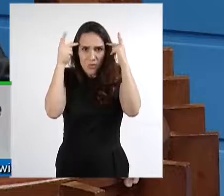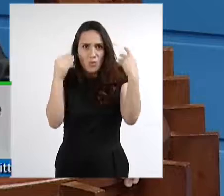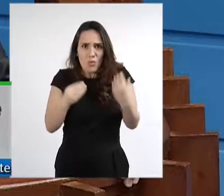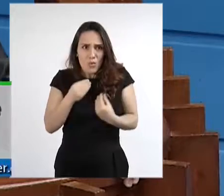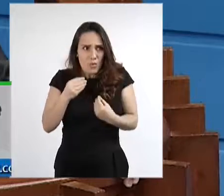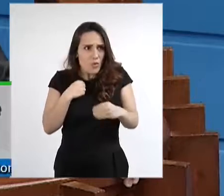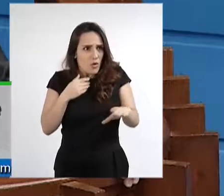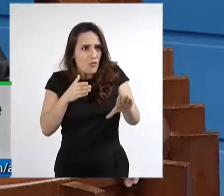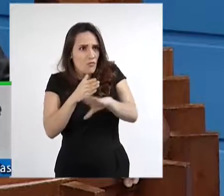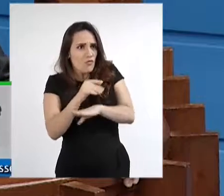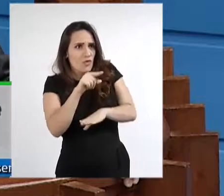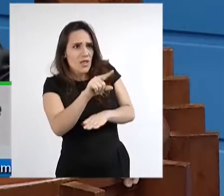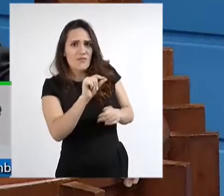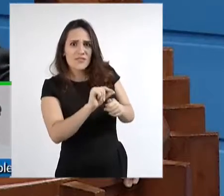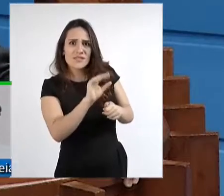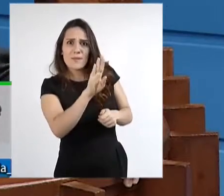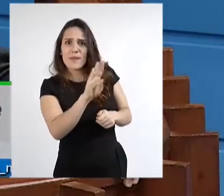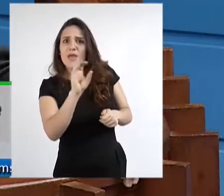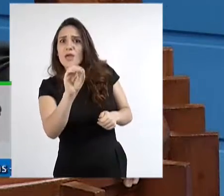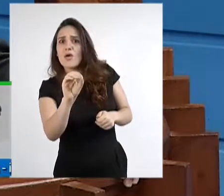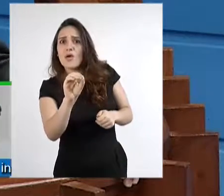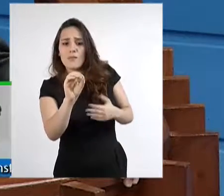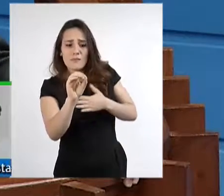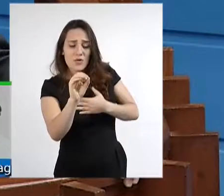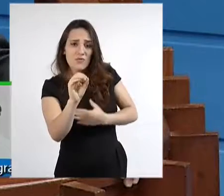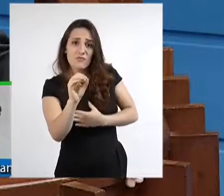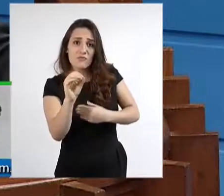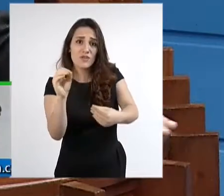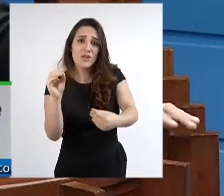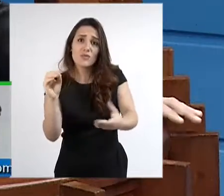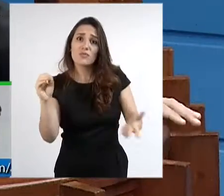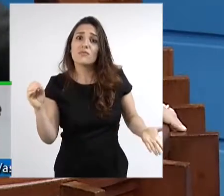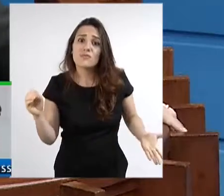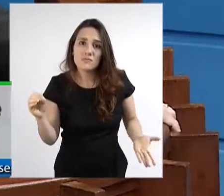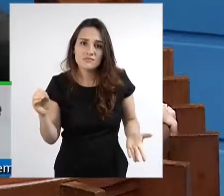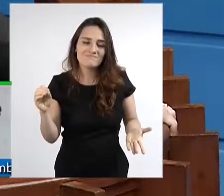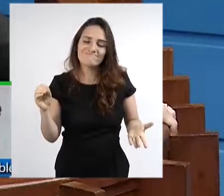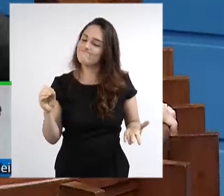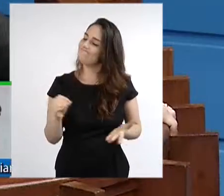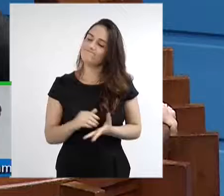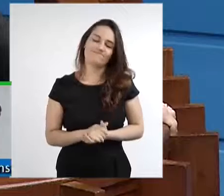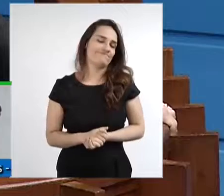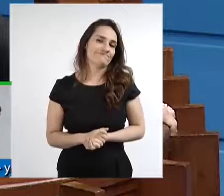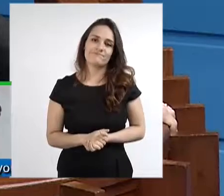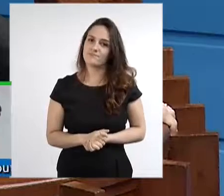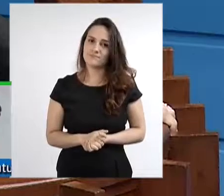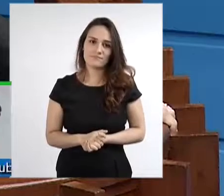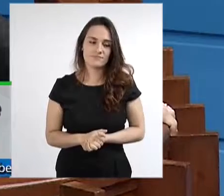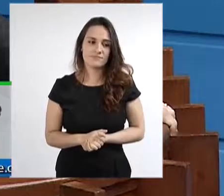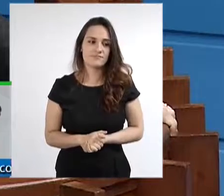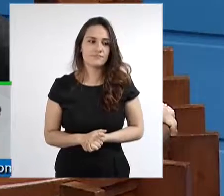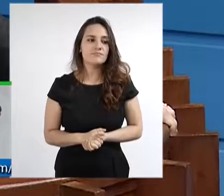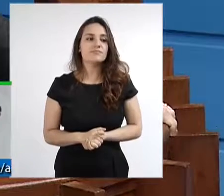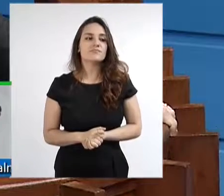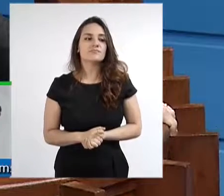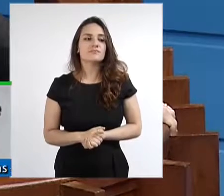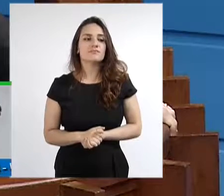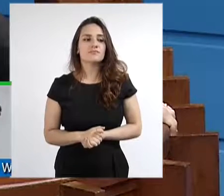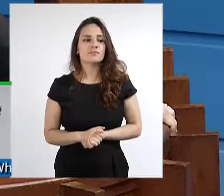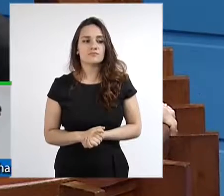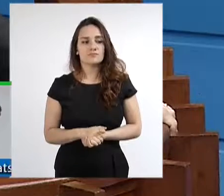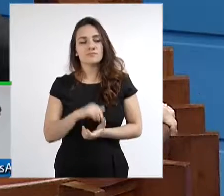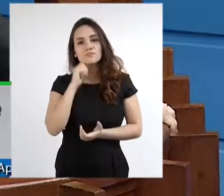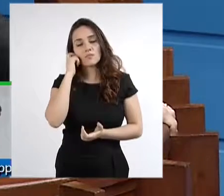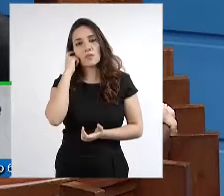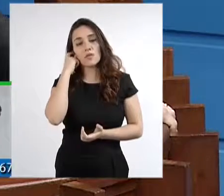BO, uma ocorrência contra um filho. Nós recolhemos assinatura em todo